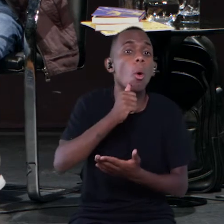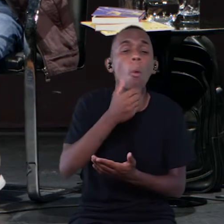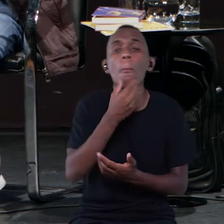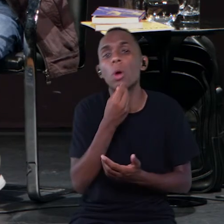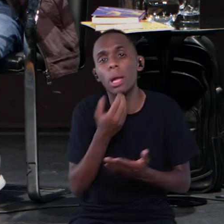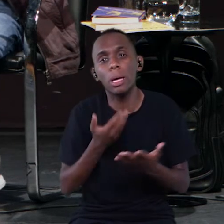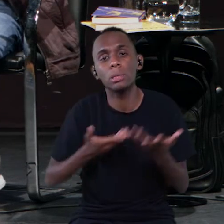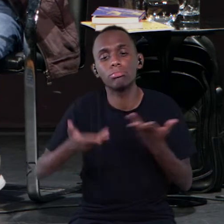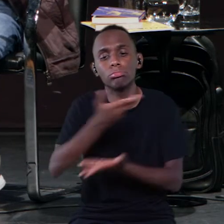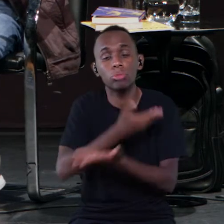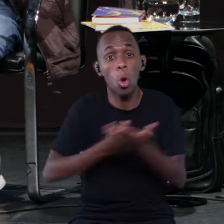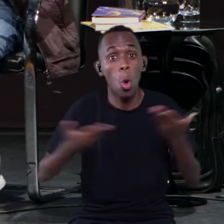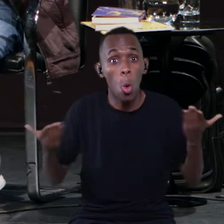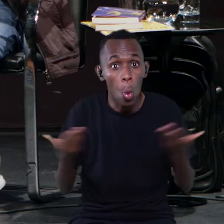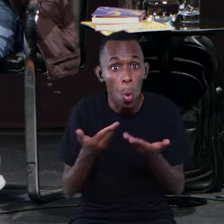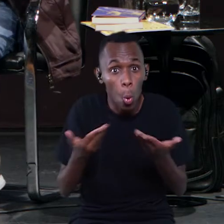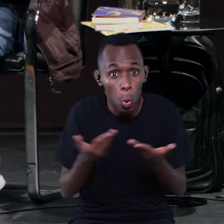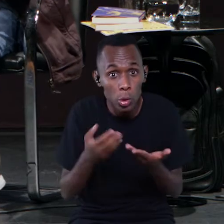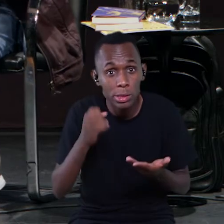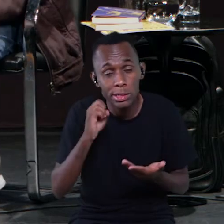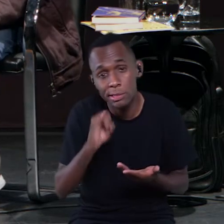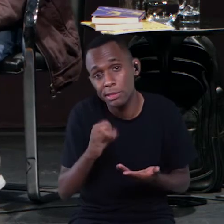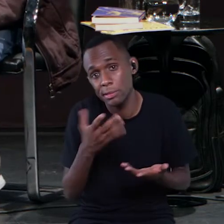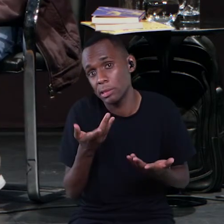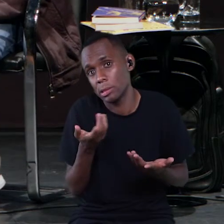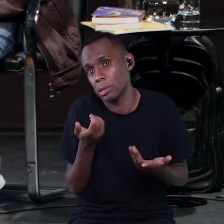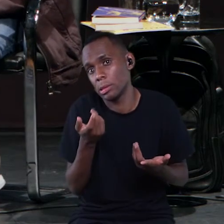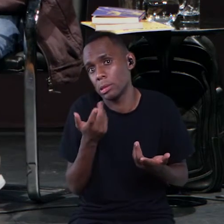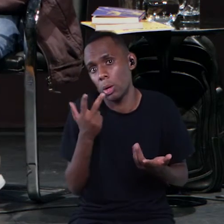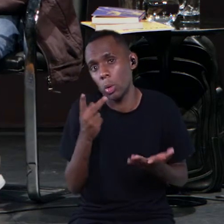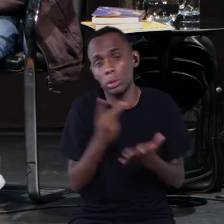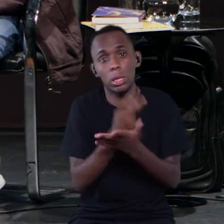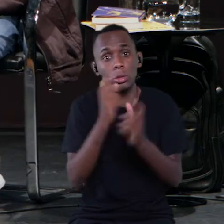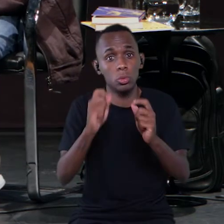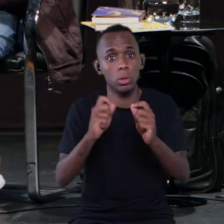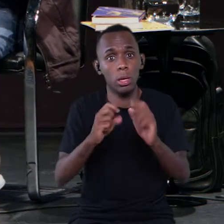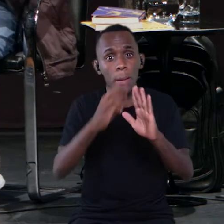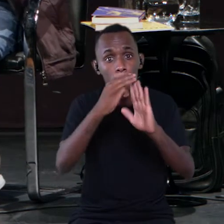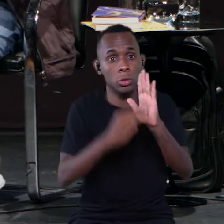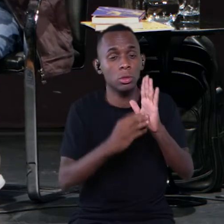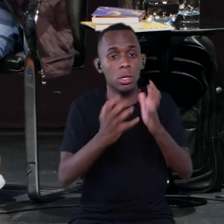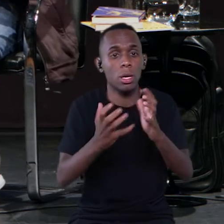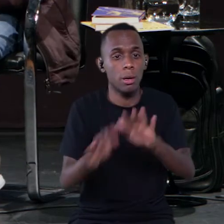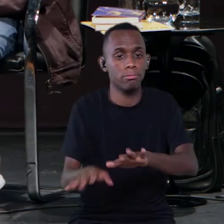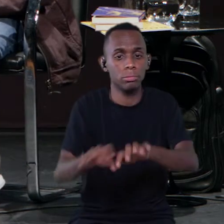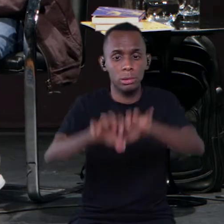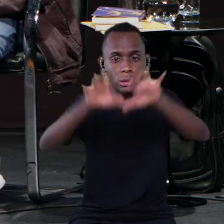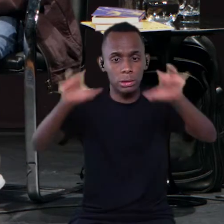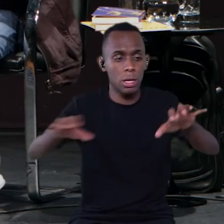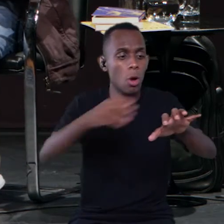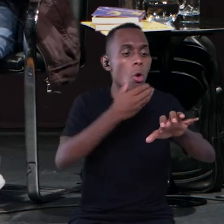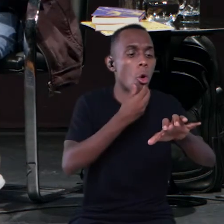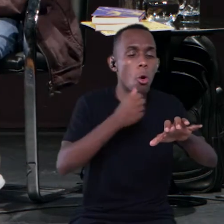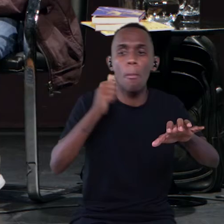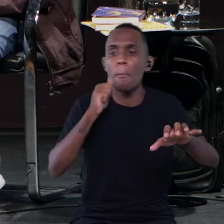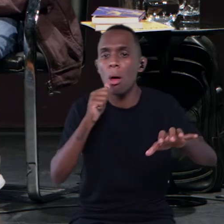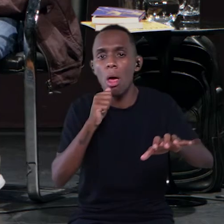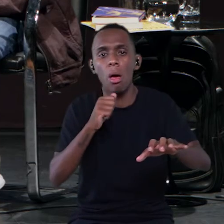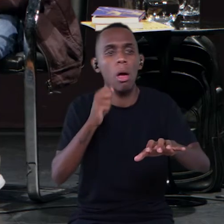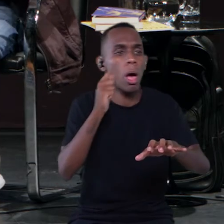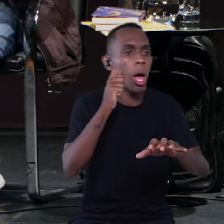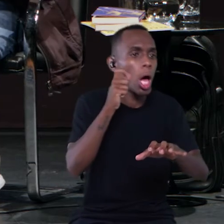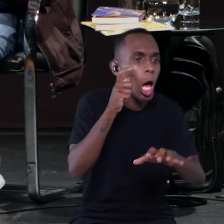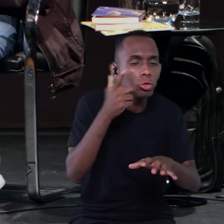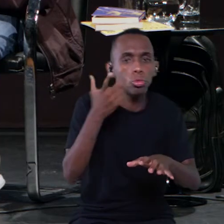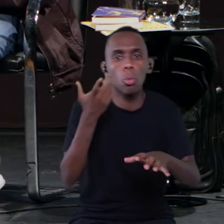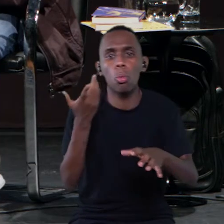alunas. Hoje, se a gente bobear, tem proposições de metodologia de escolas que querem separar meninos e meninas, azul e rosa,